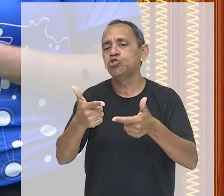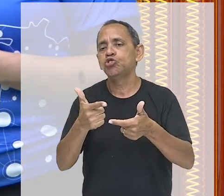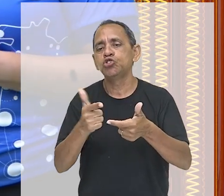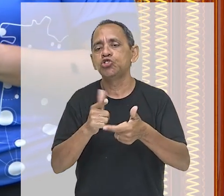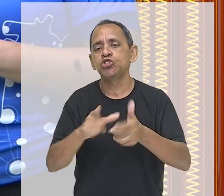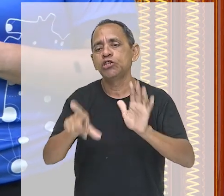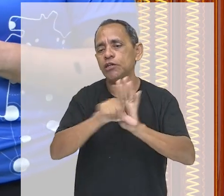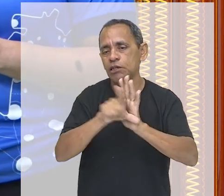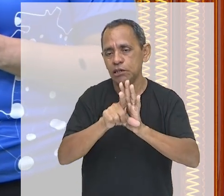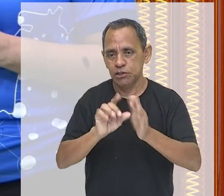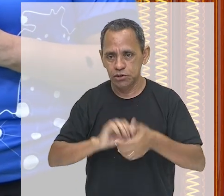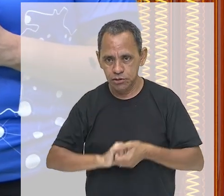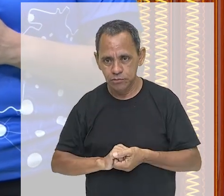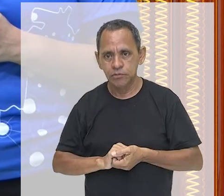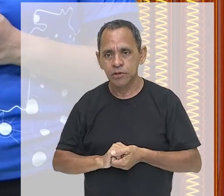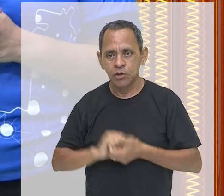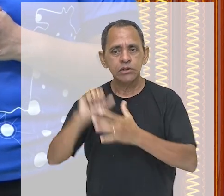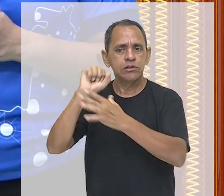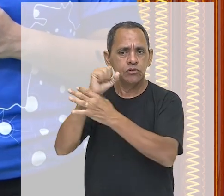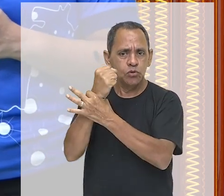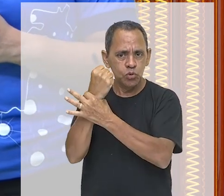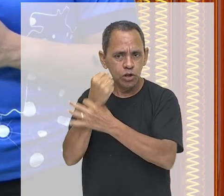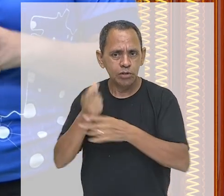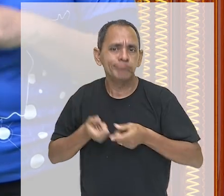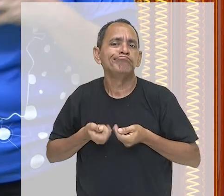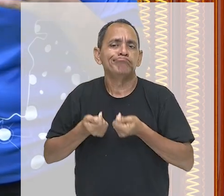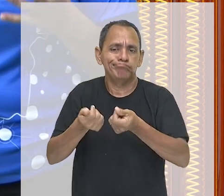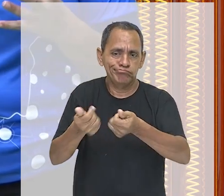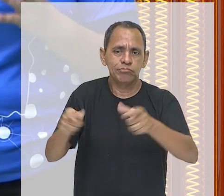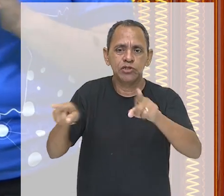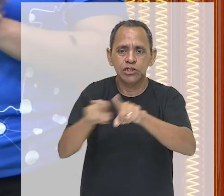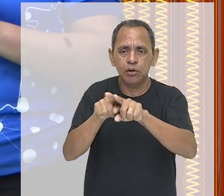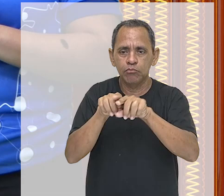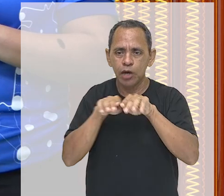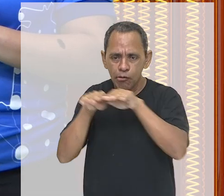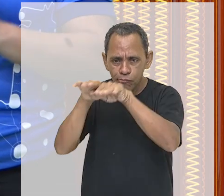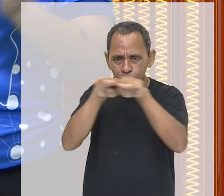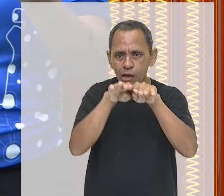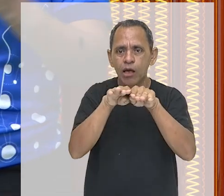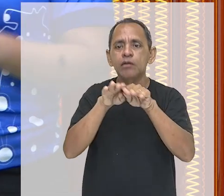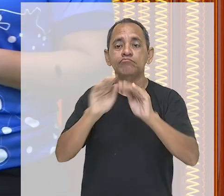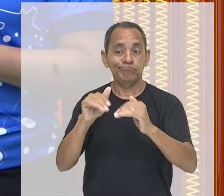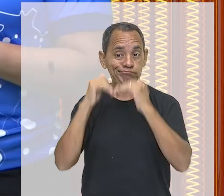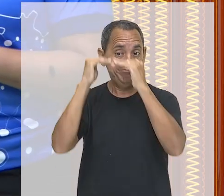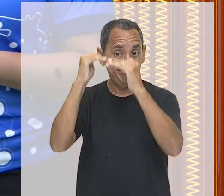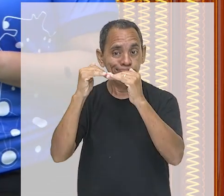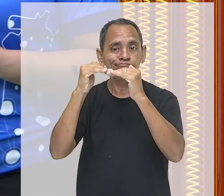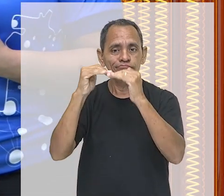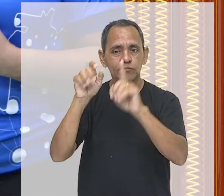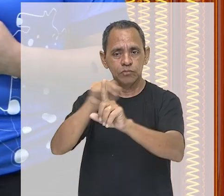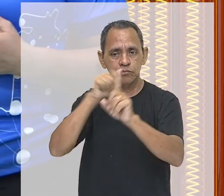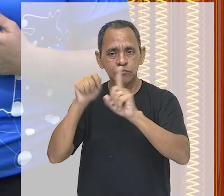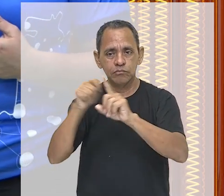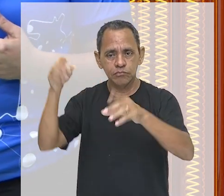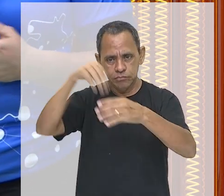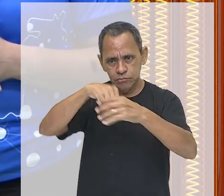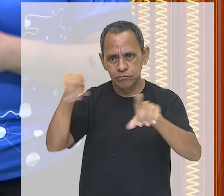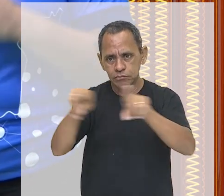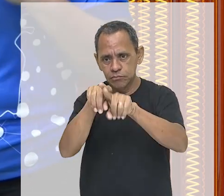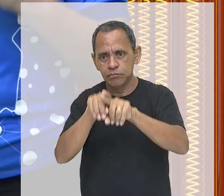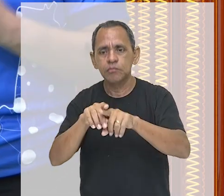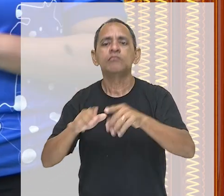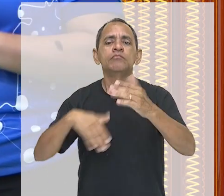como meio de alcançar a segurança financeira e também o status social. E já no processo de globalização trouxe o